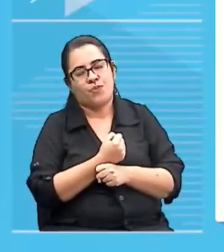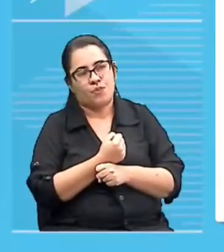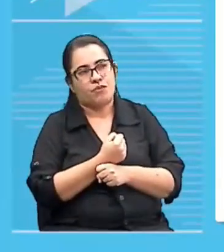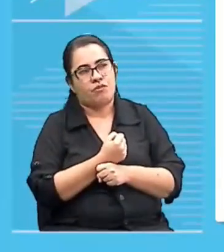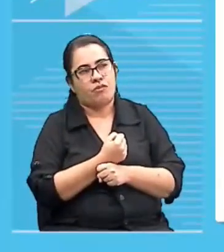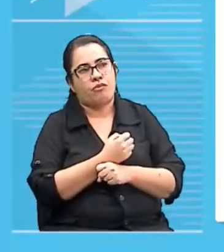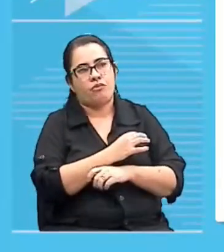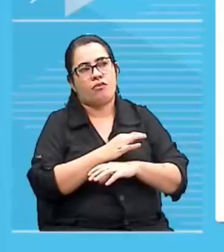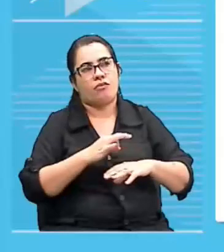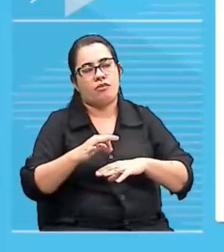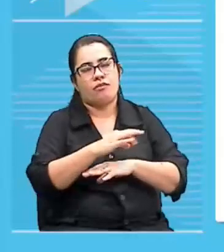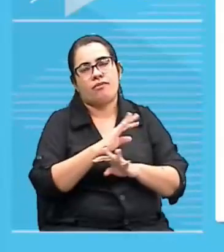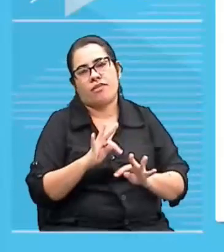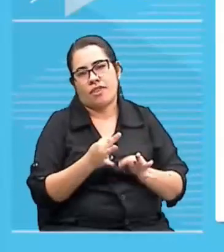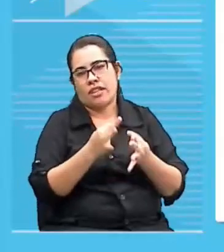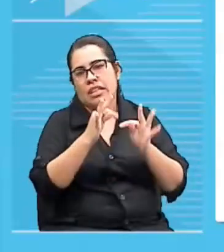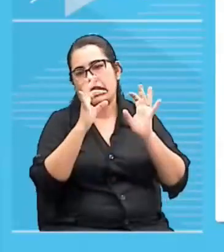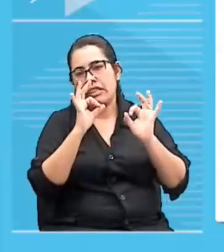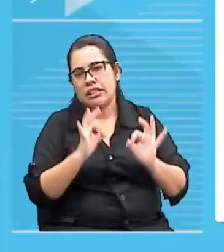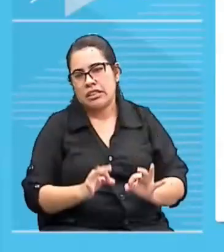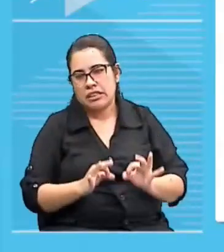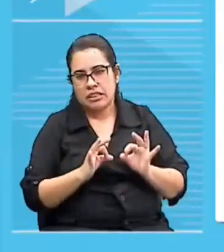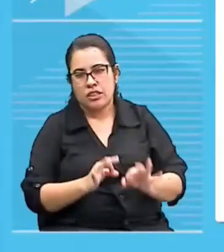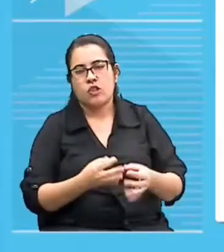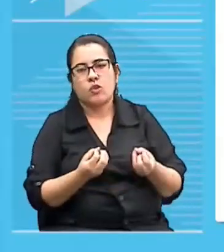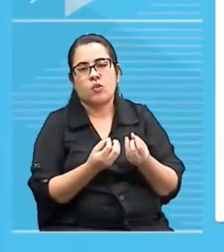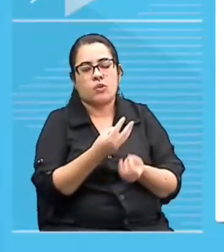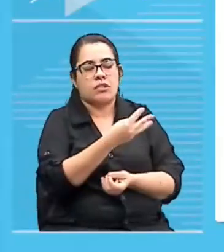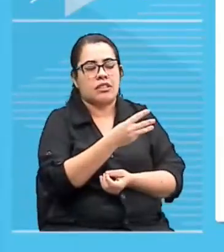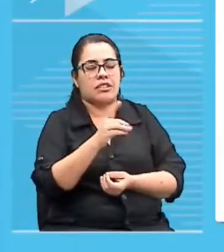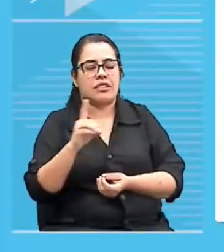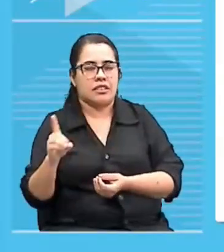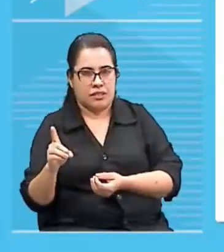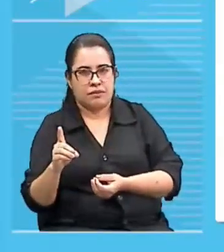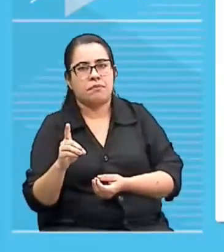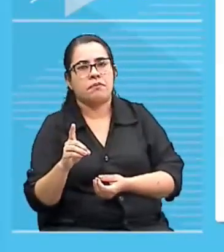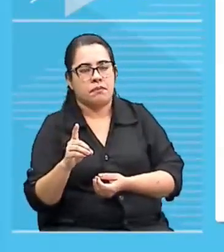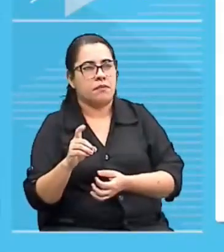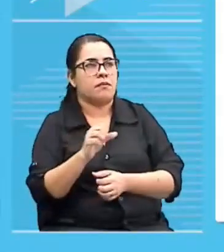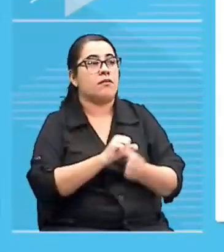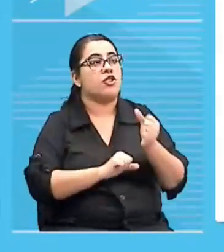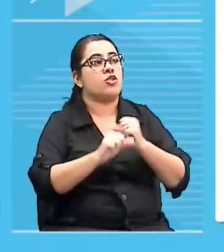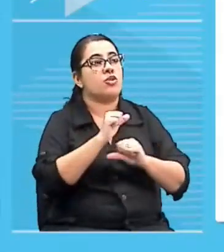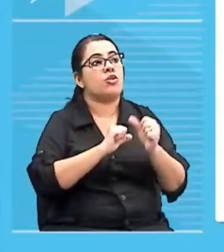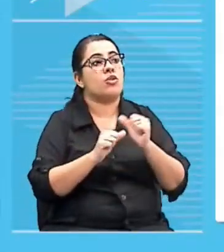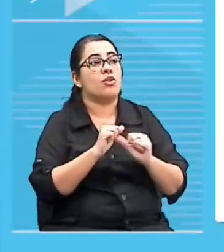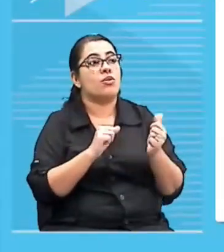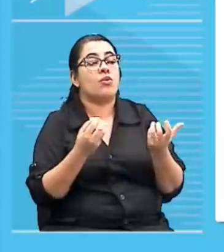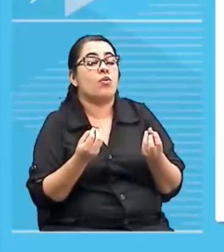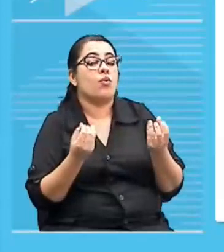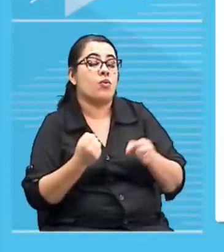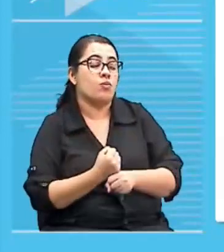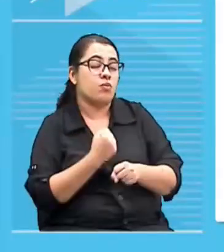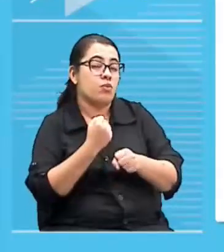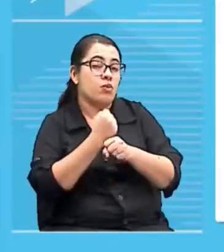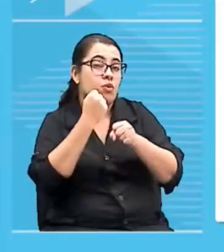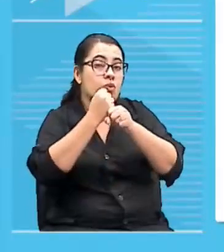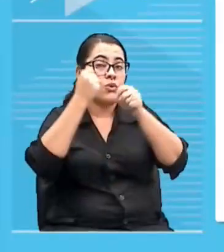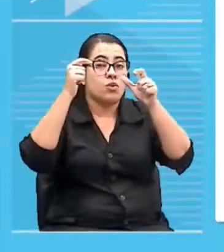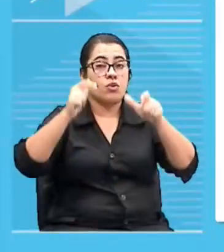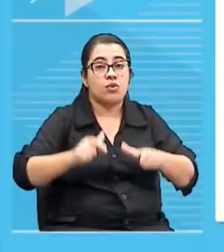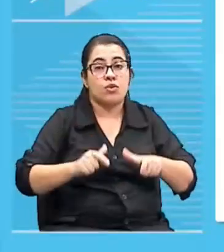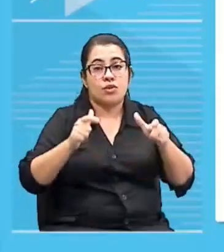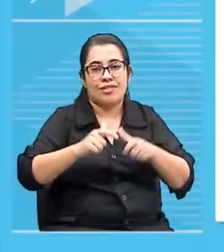É a arquitetura tecnológica, como a impressão 3D está transformando a indústria da construção